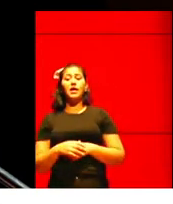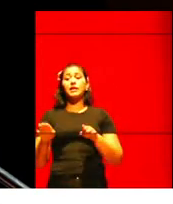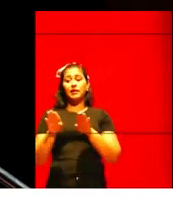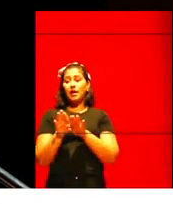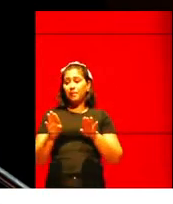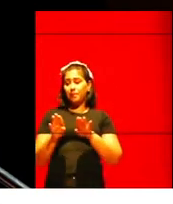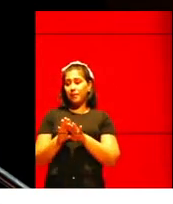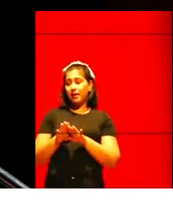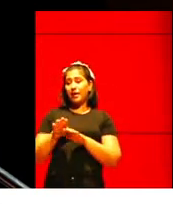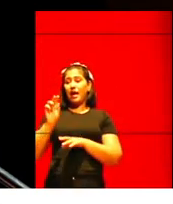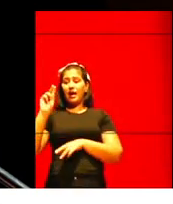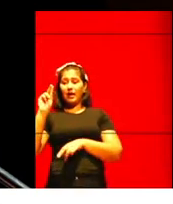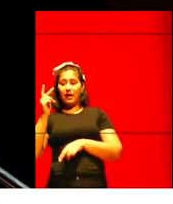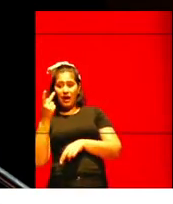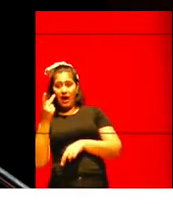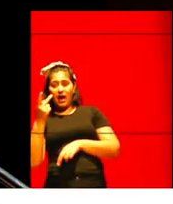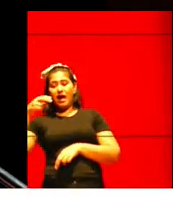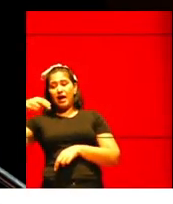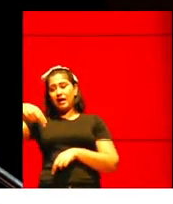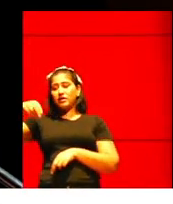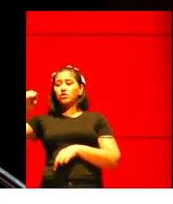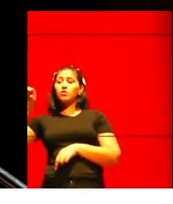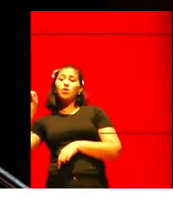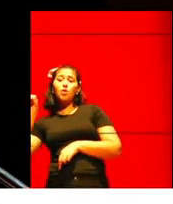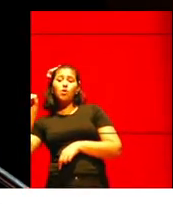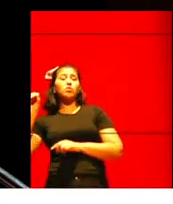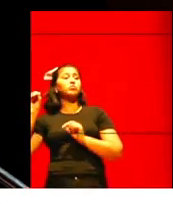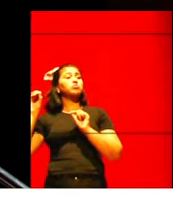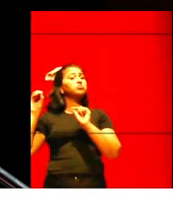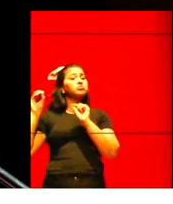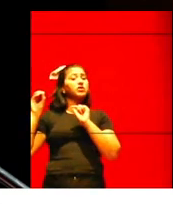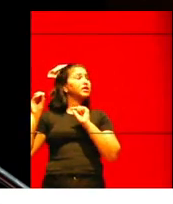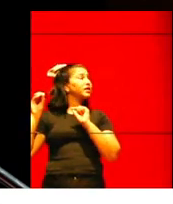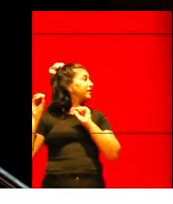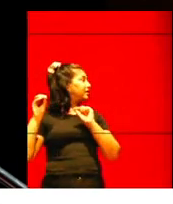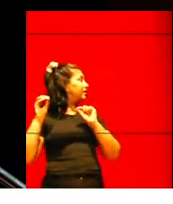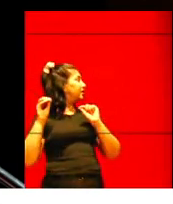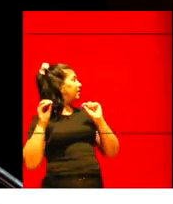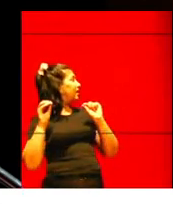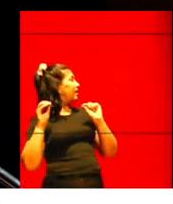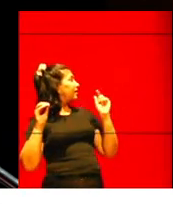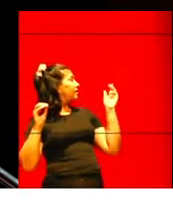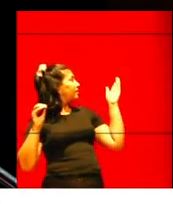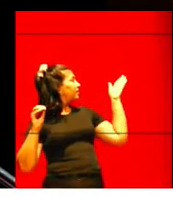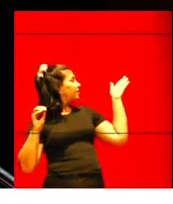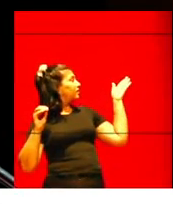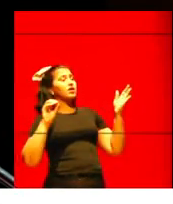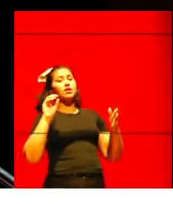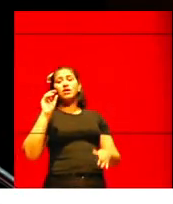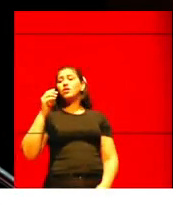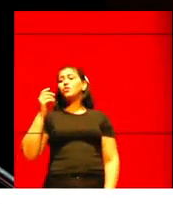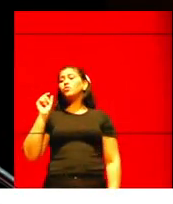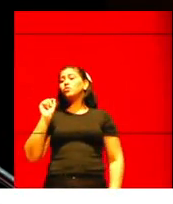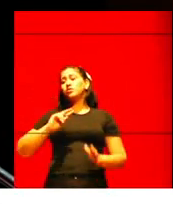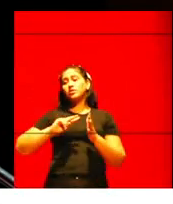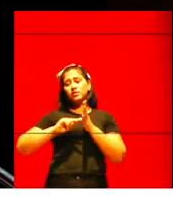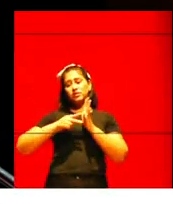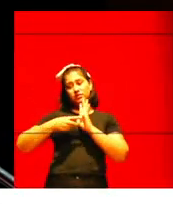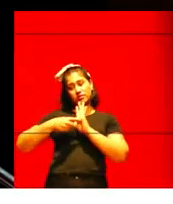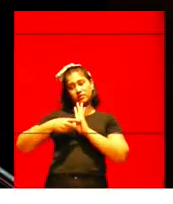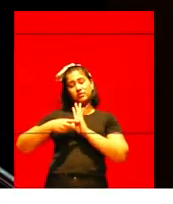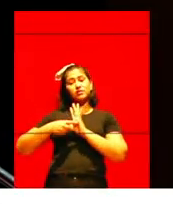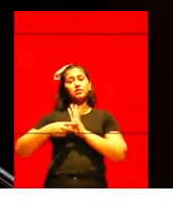na sigla em inglês. O que que tem de curiosidade neles? Esses oligossacarídeos, eles